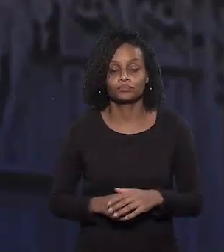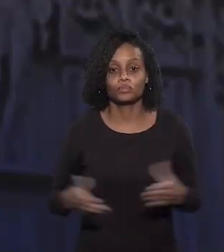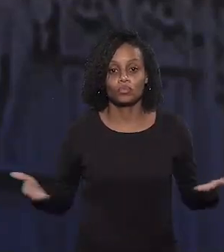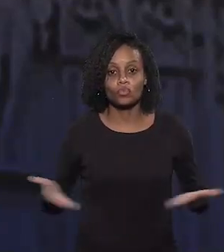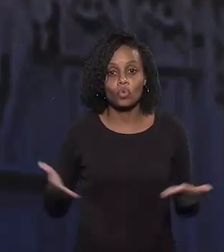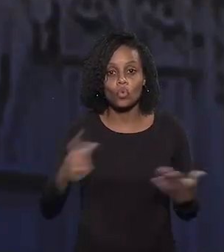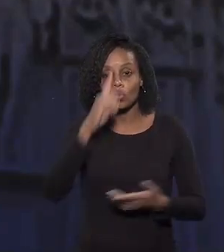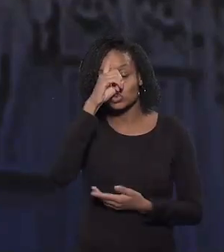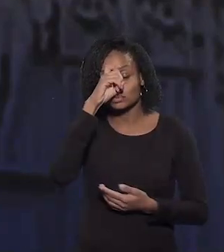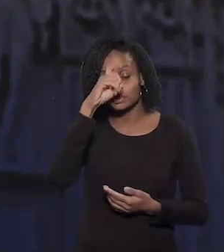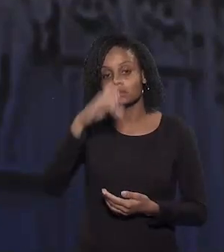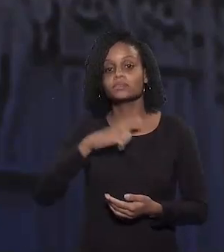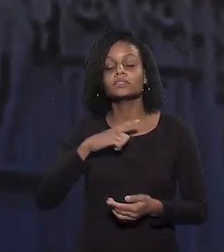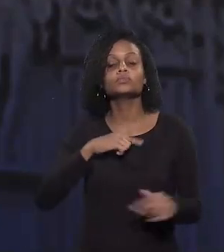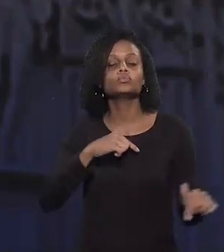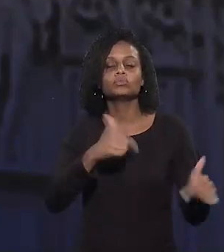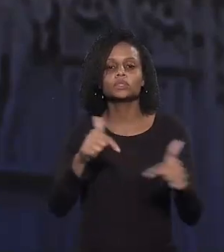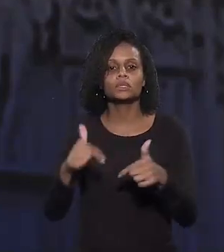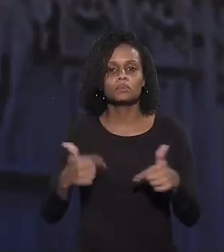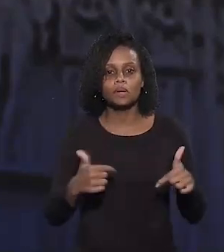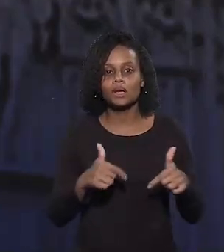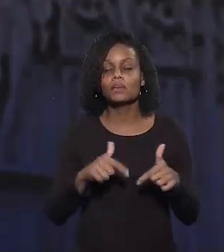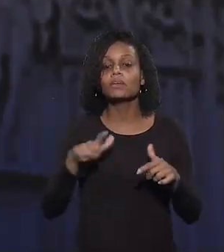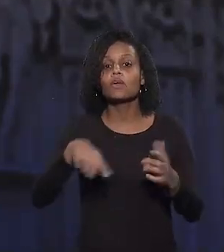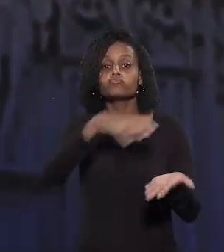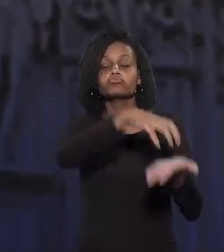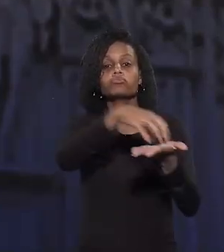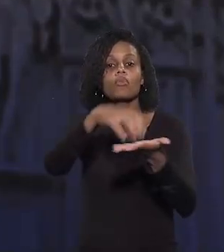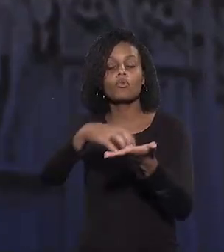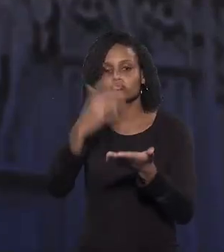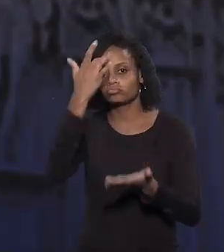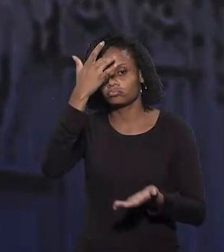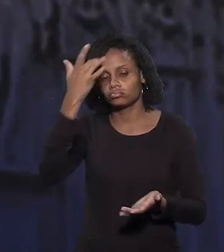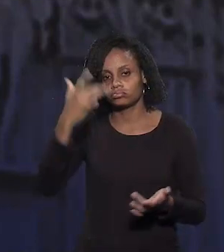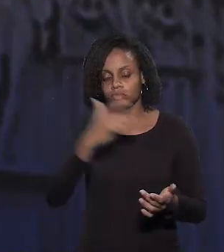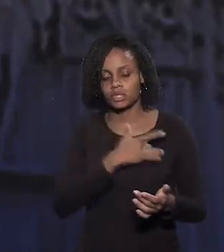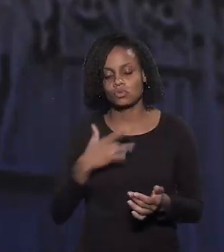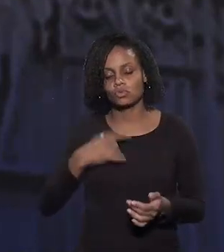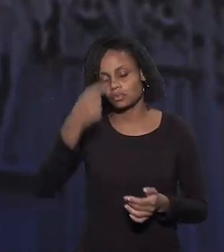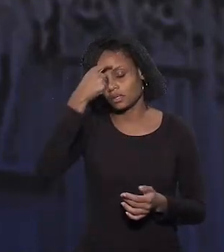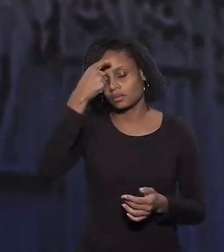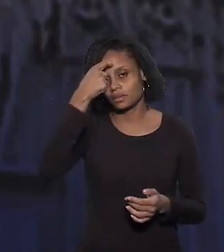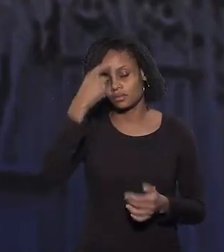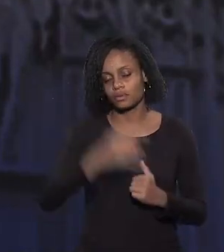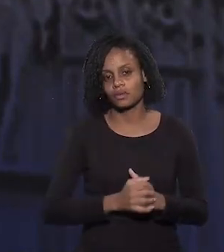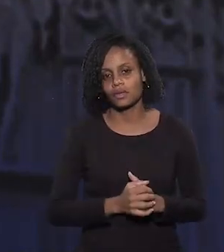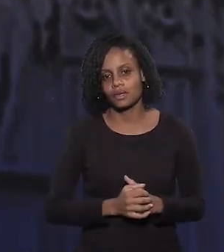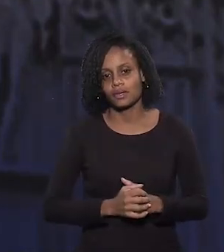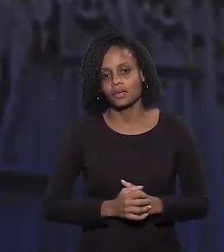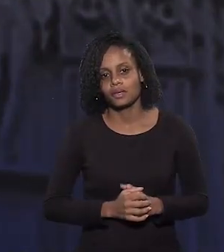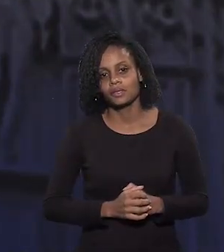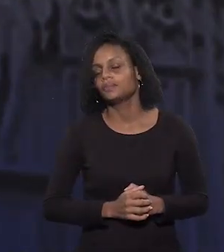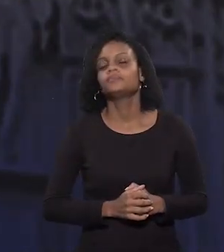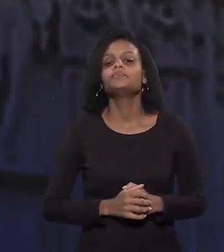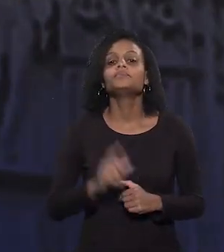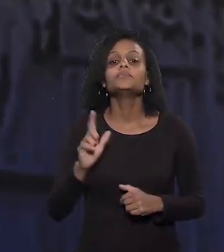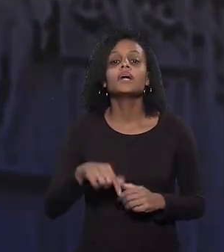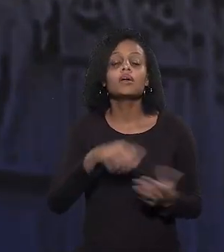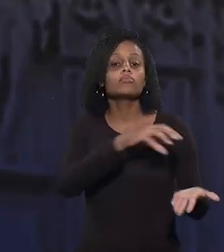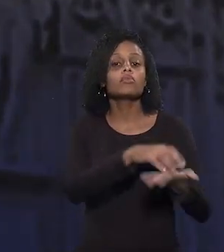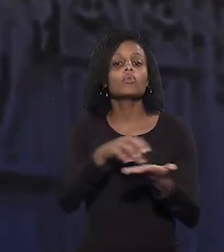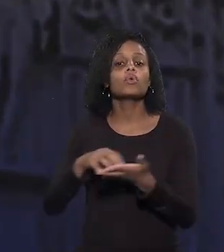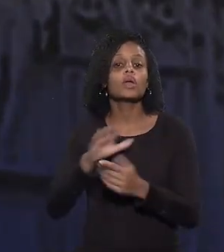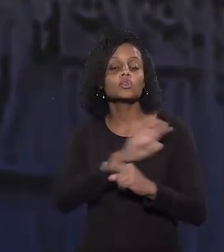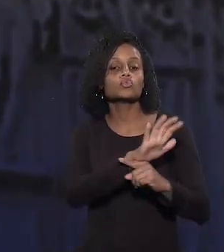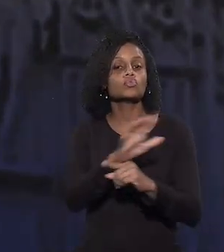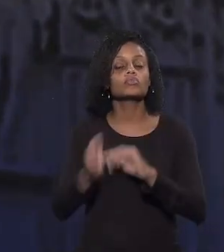o hospital oferece um serviço que é um polo de saúde mental integrada, que é um polo que leva ajuda